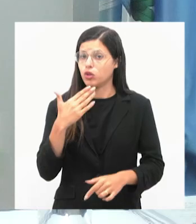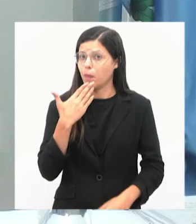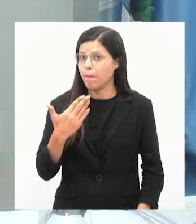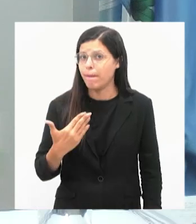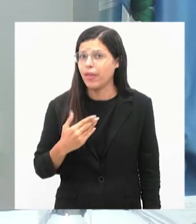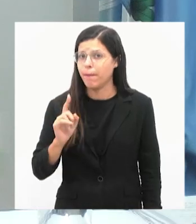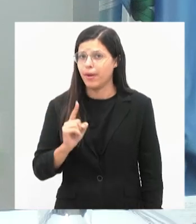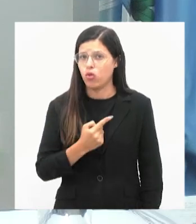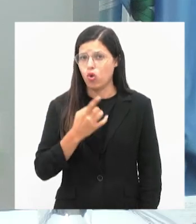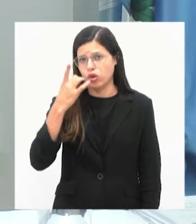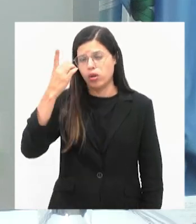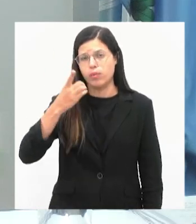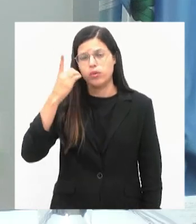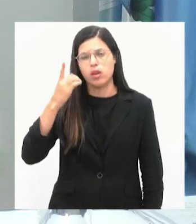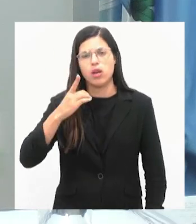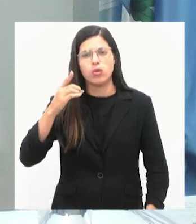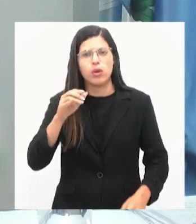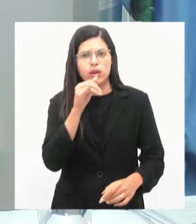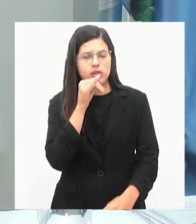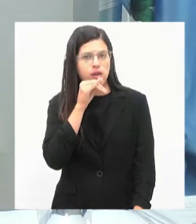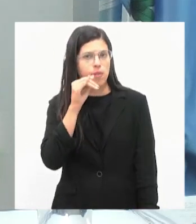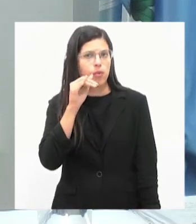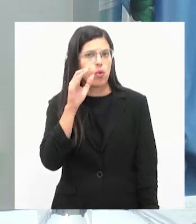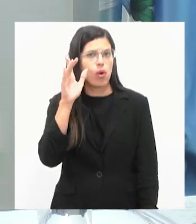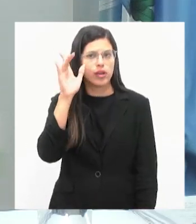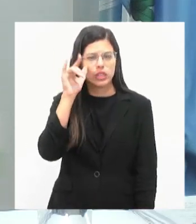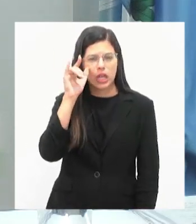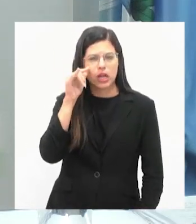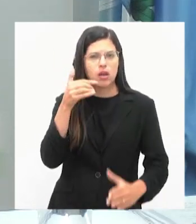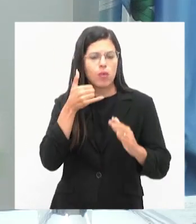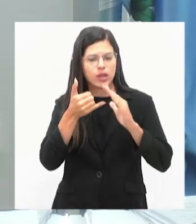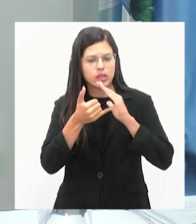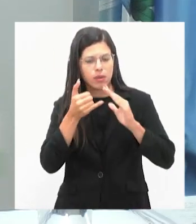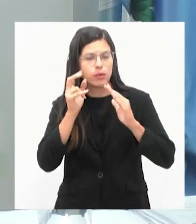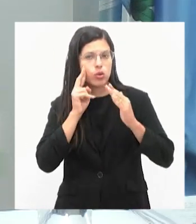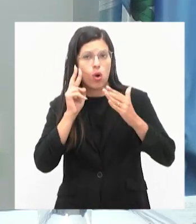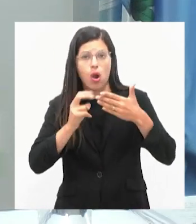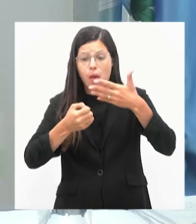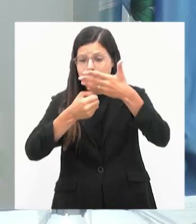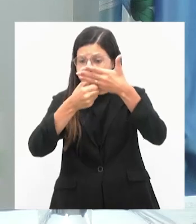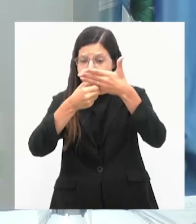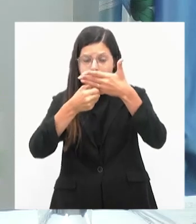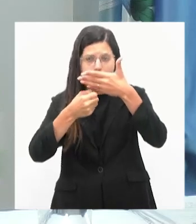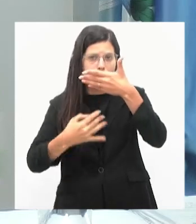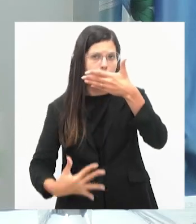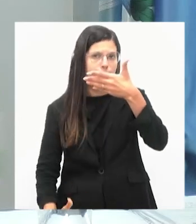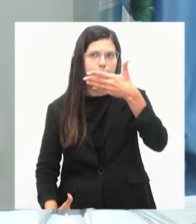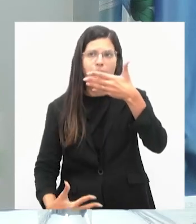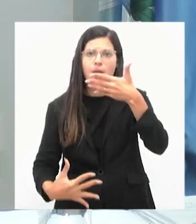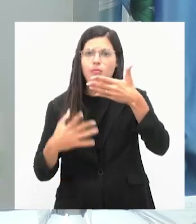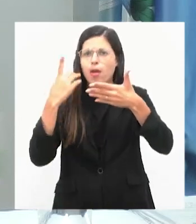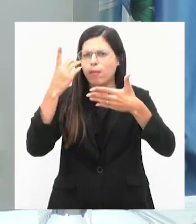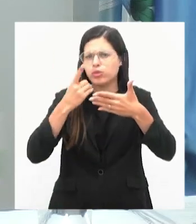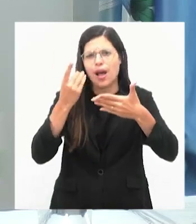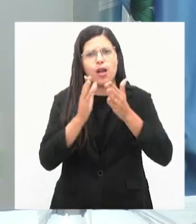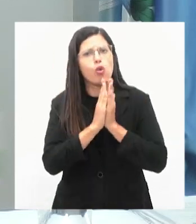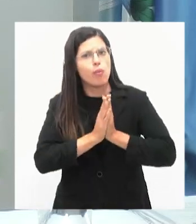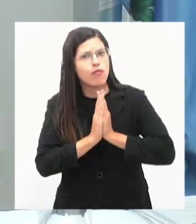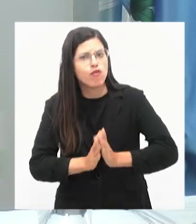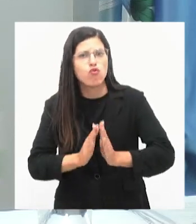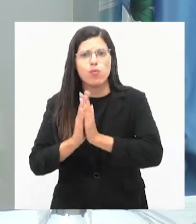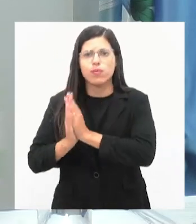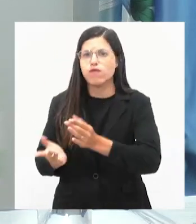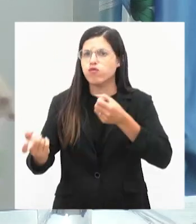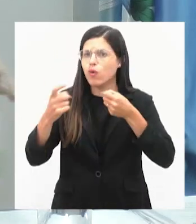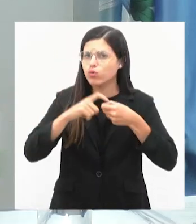nosso WhatsApp, o nosso Instagram, são centenas de milhares de mensagens. Deputado, pelo amor de Deus, deputado, pelo amor de Deus, voltou tudo de